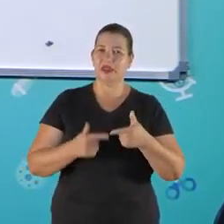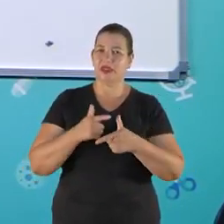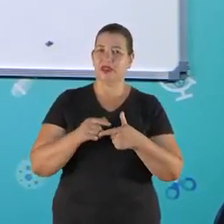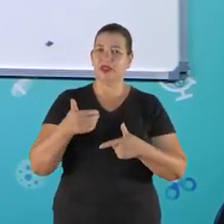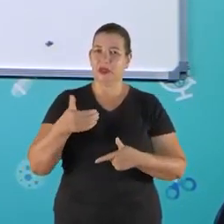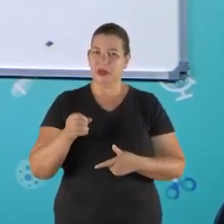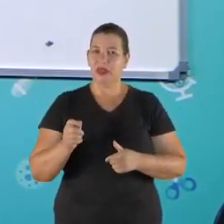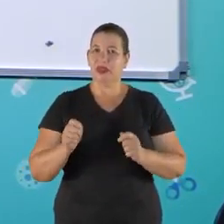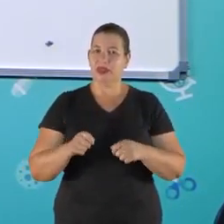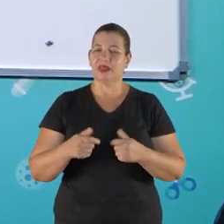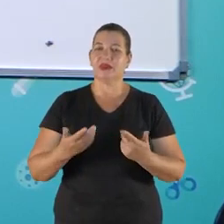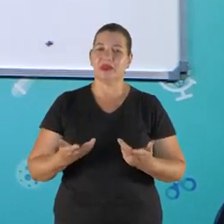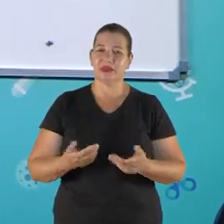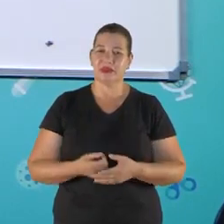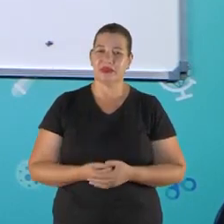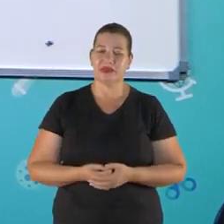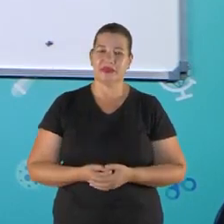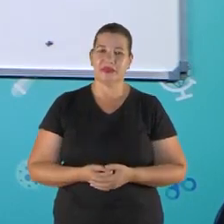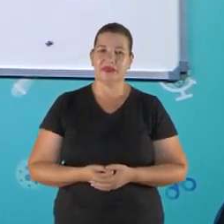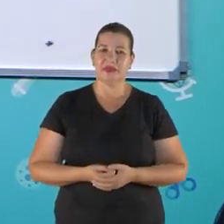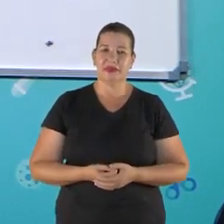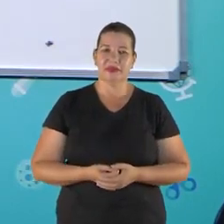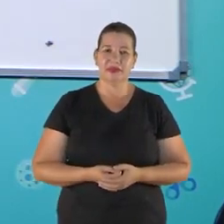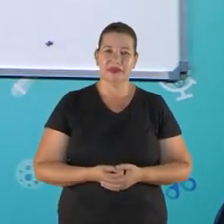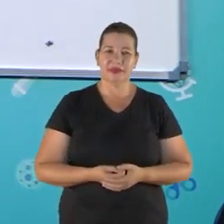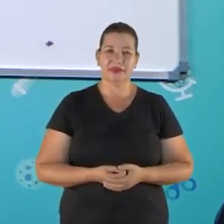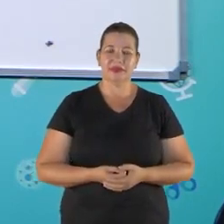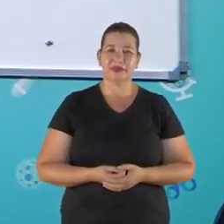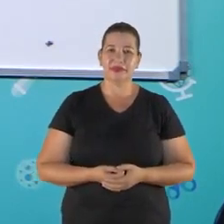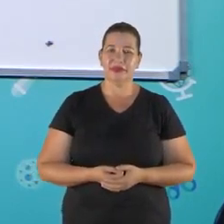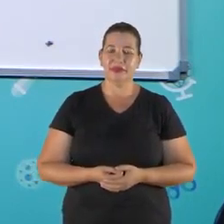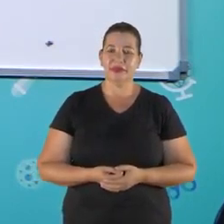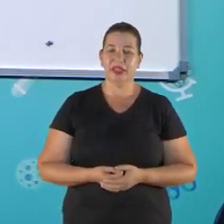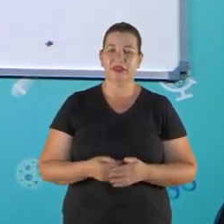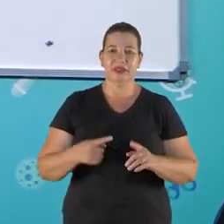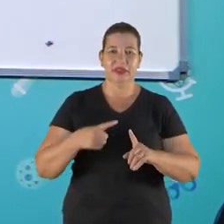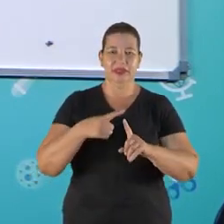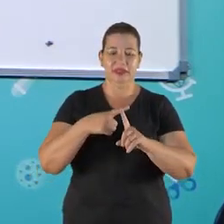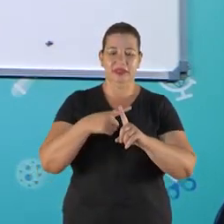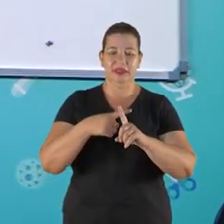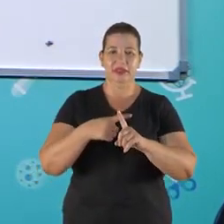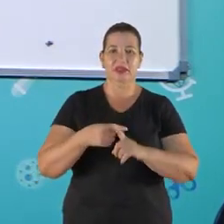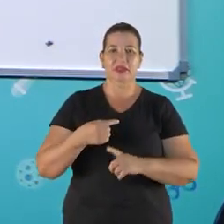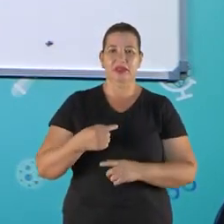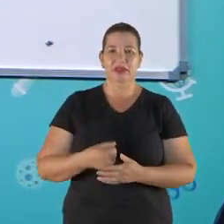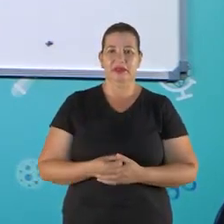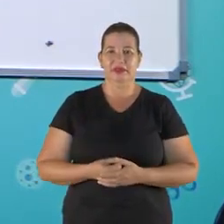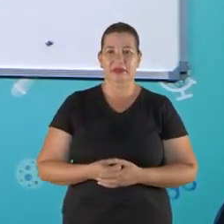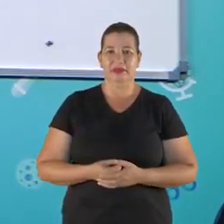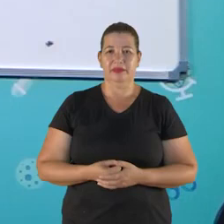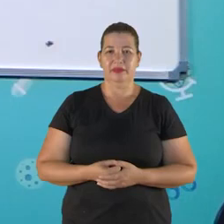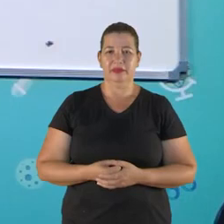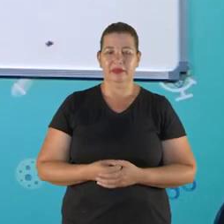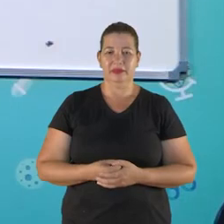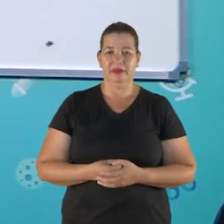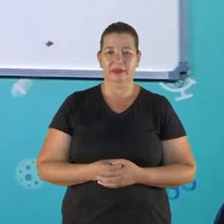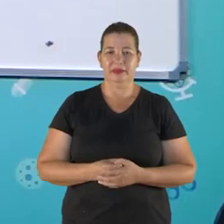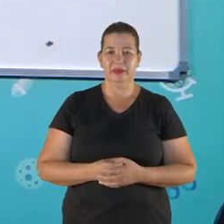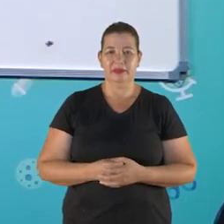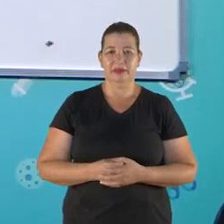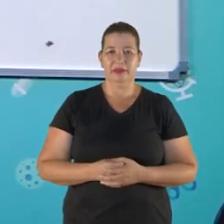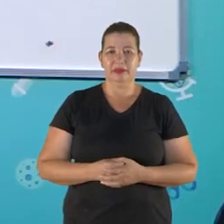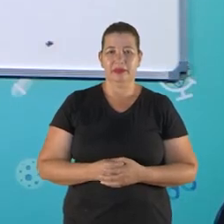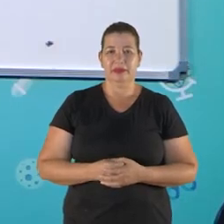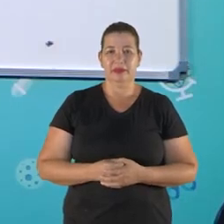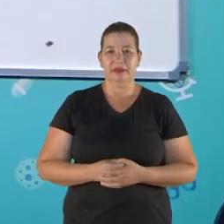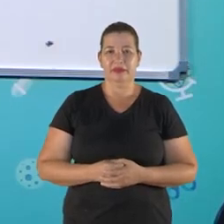do 20? Isso mesmo, 2 vezes. Agora, vamos à operação inversa. 2 vezes